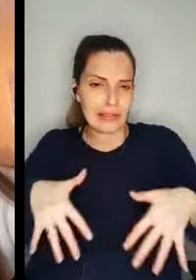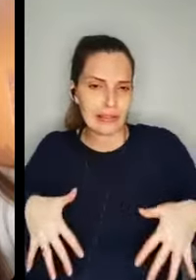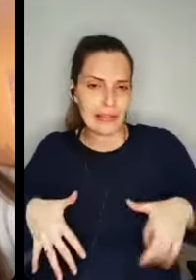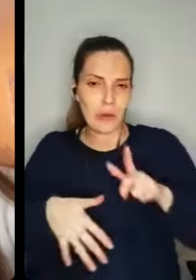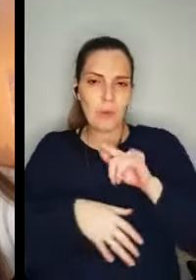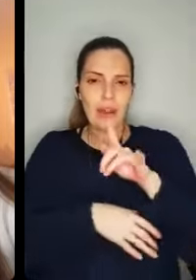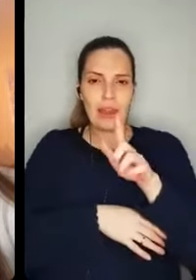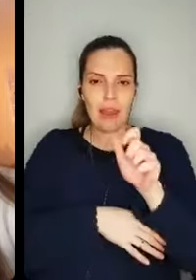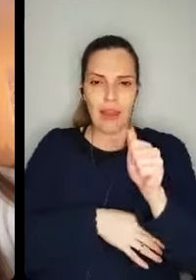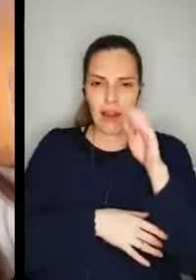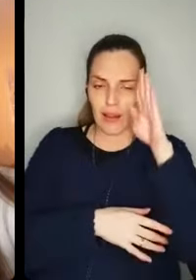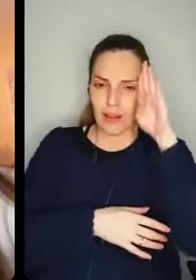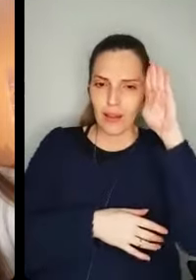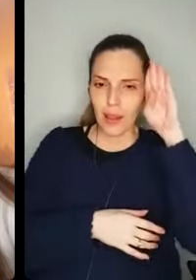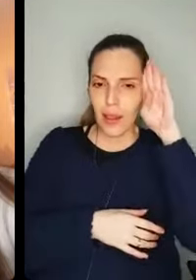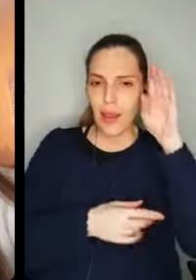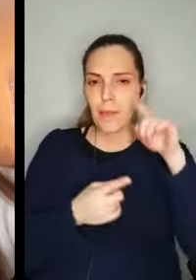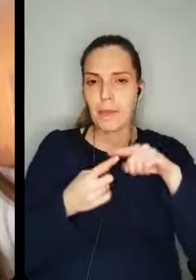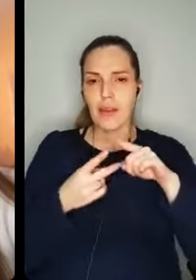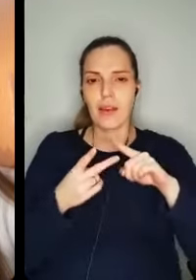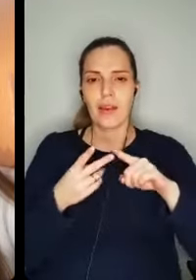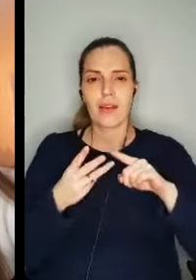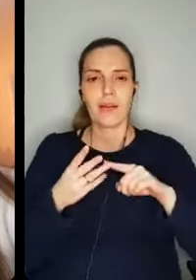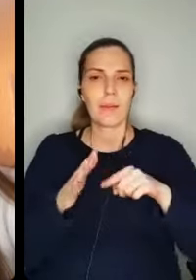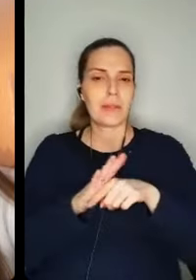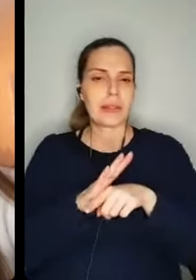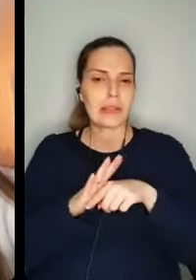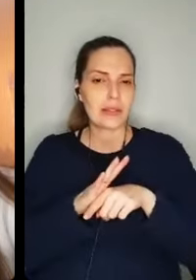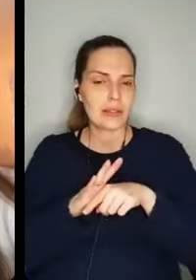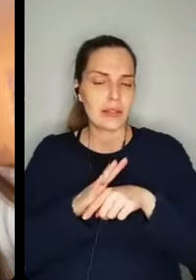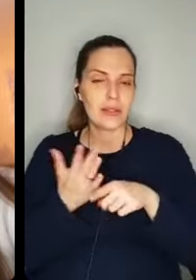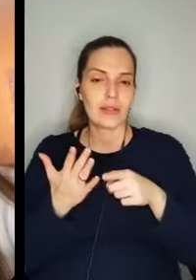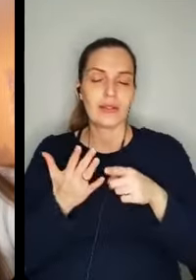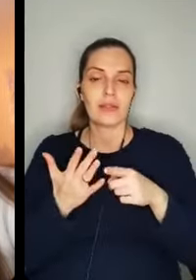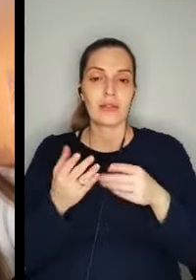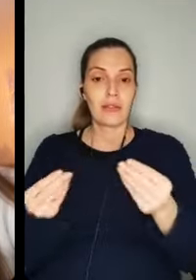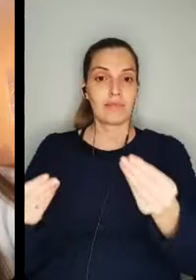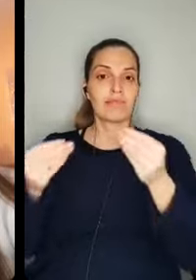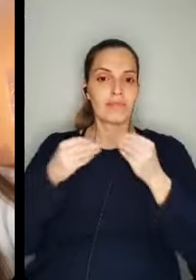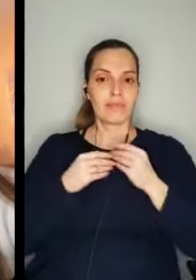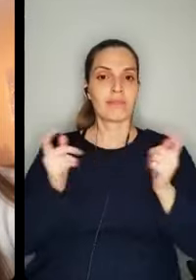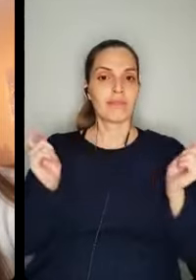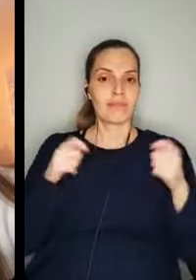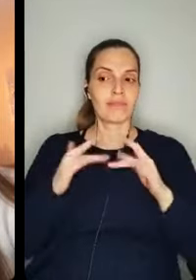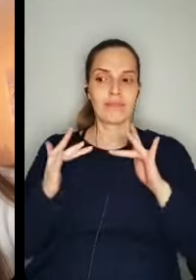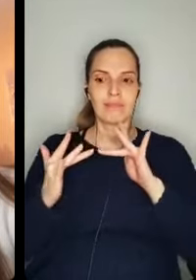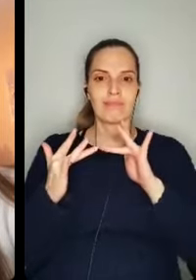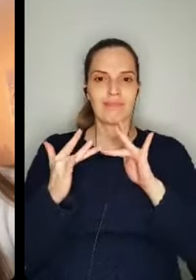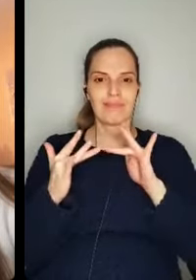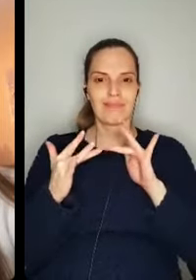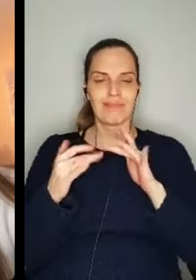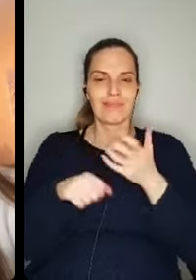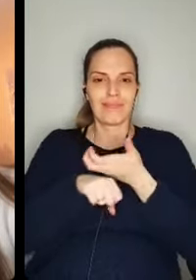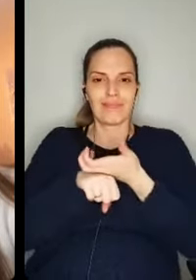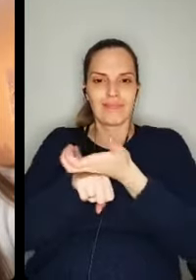de pesquisa, que possibilitam essa interdisciplinaridade